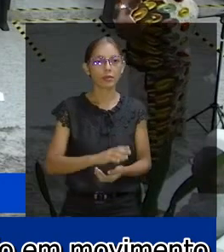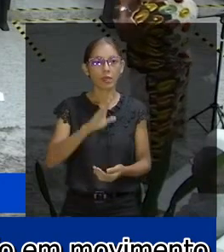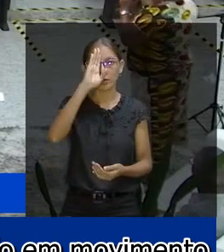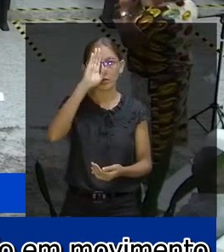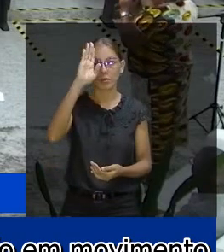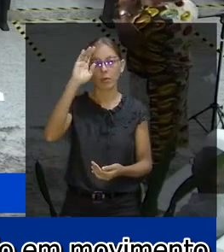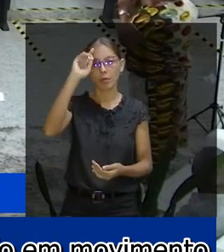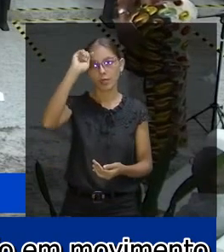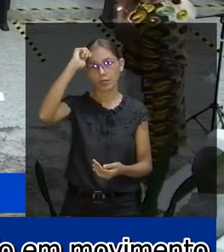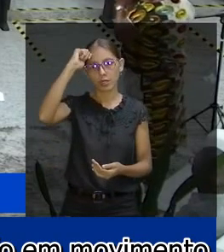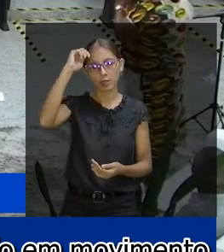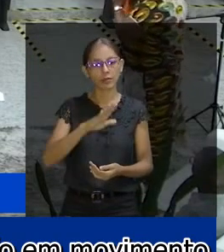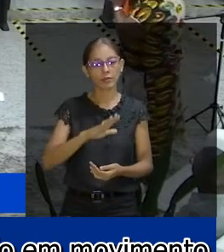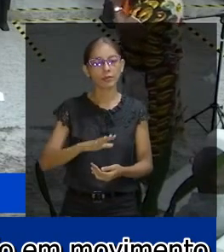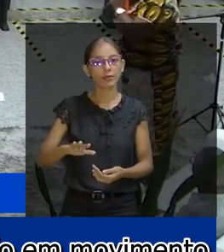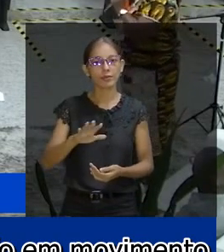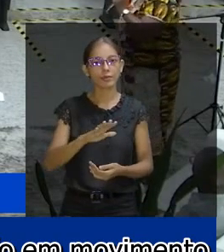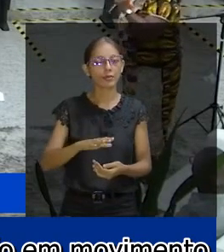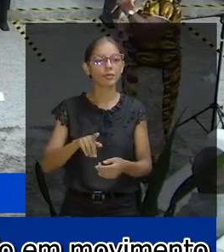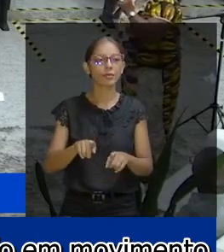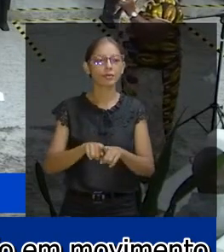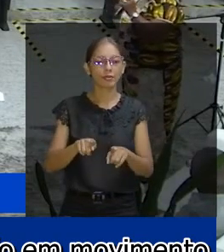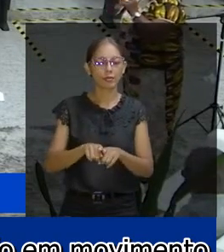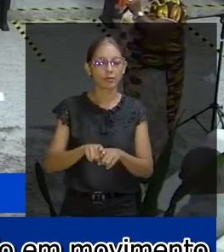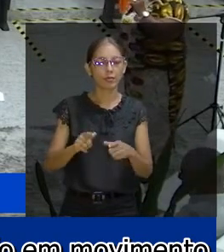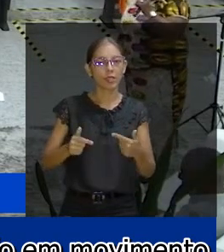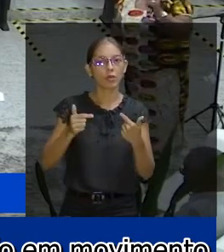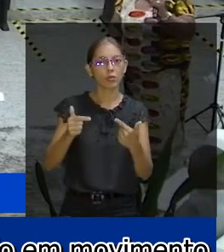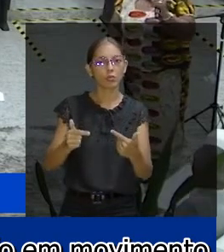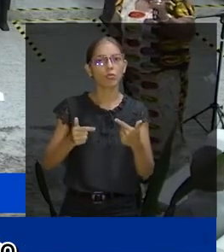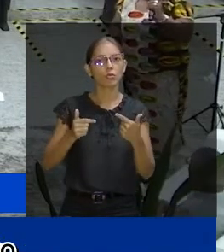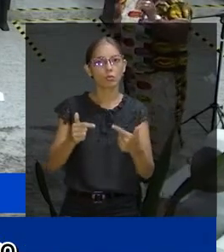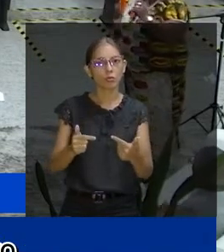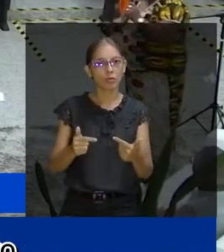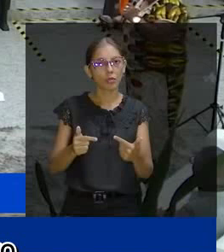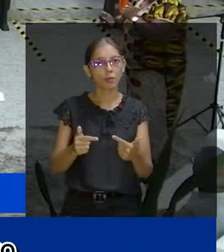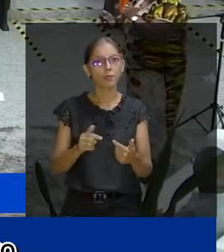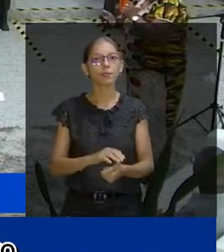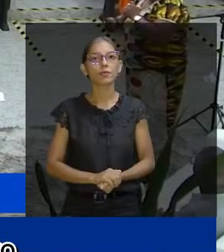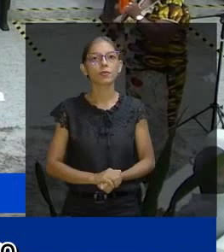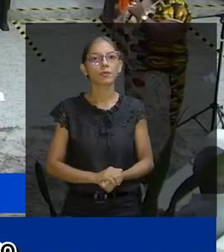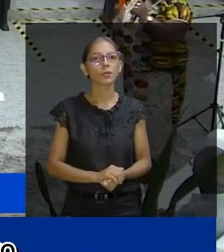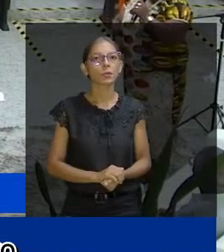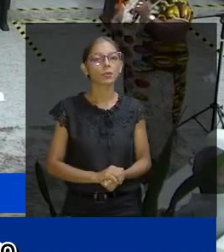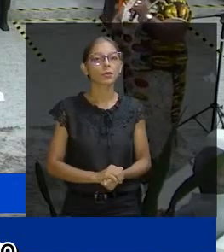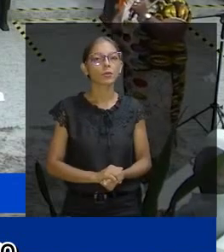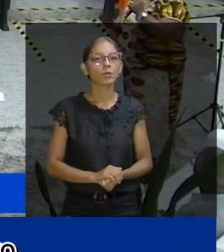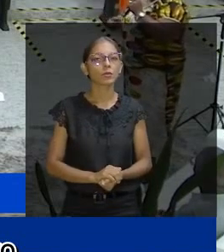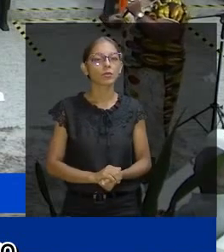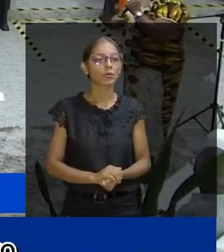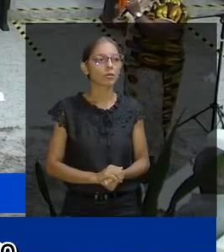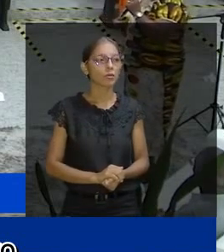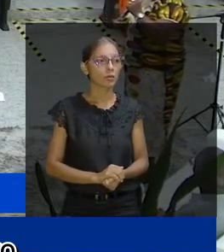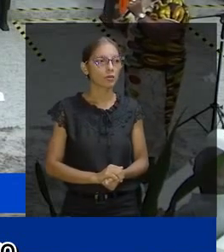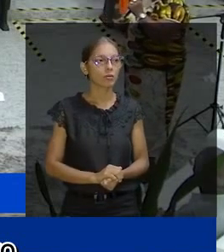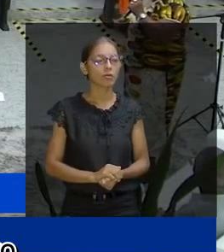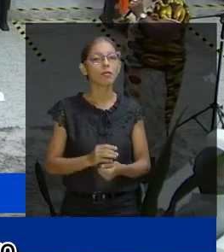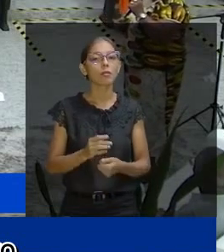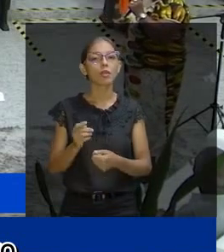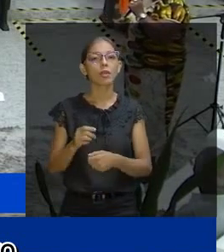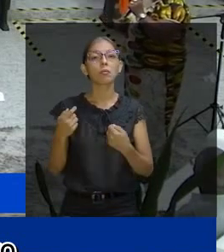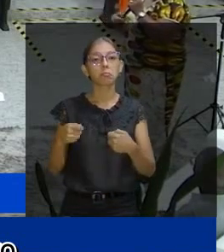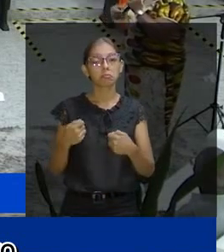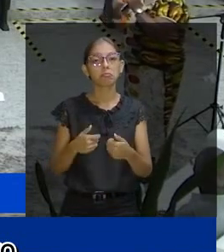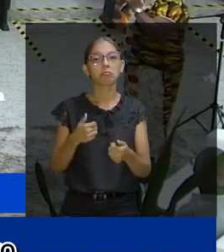negras que estão em movimento buscando Com a palavra, a implementação a professora Mariane de Araújo Gonçalves. Direitos,